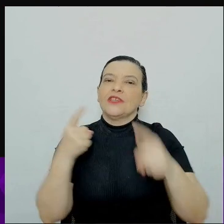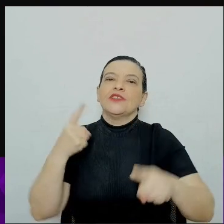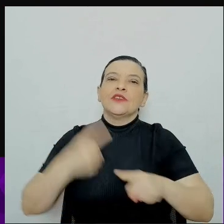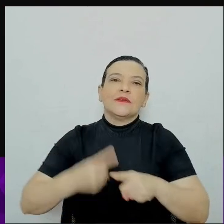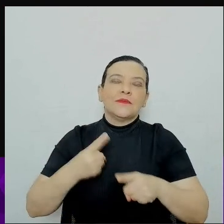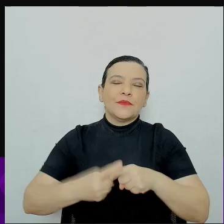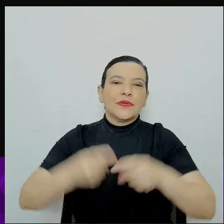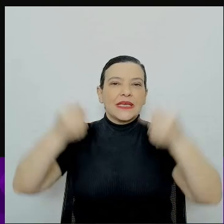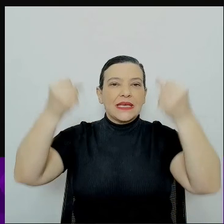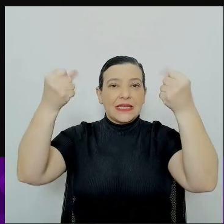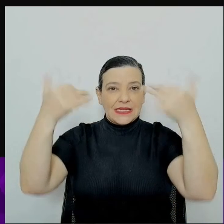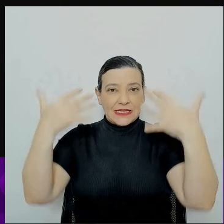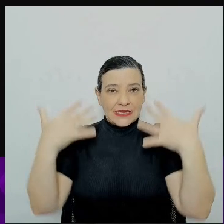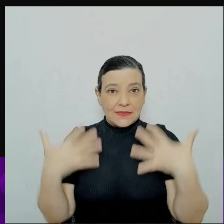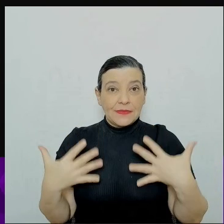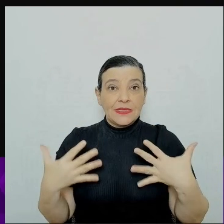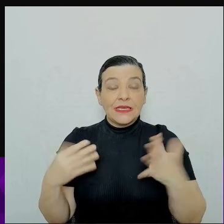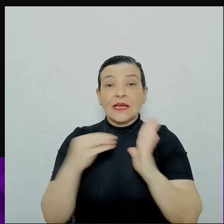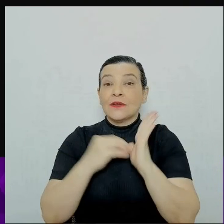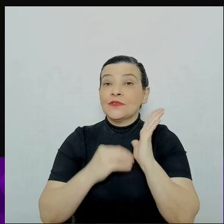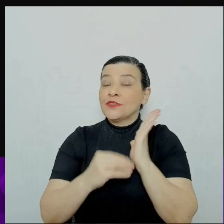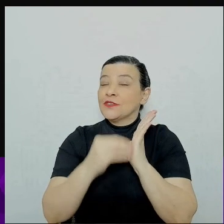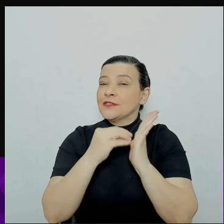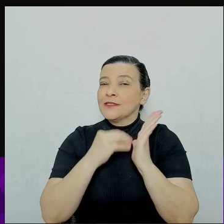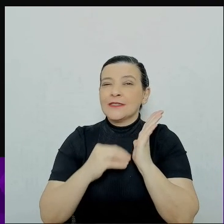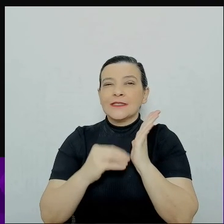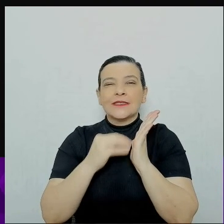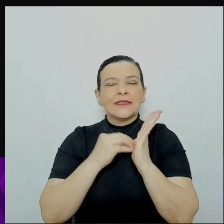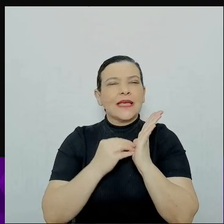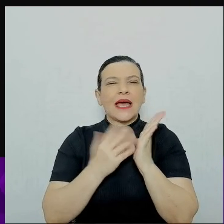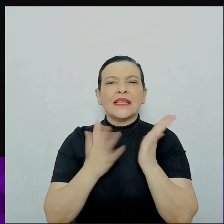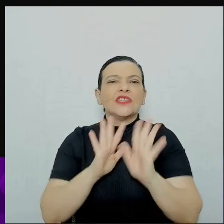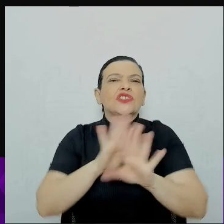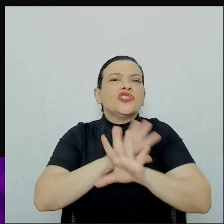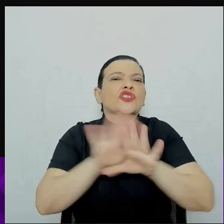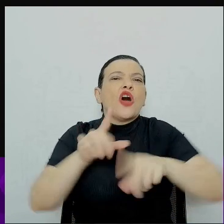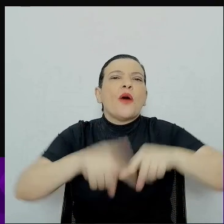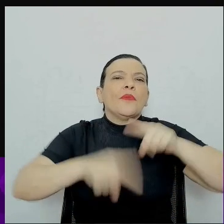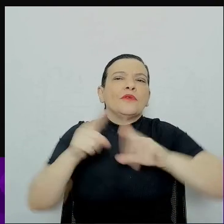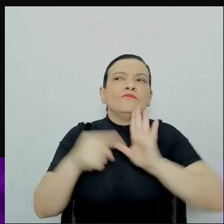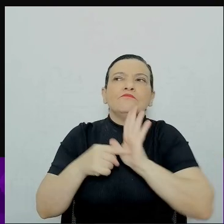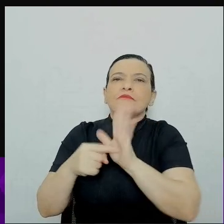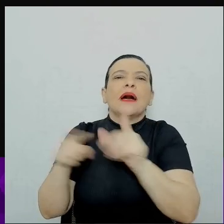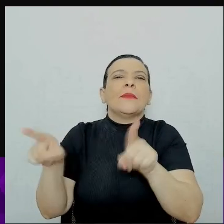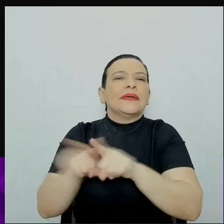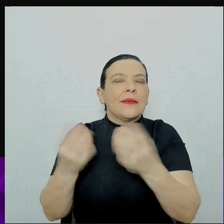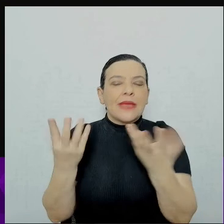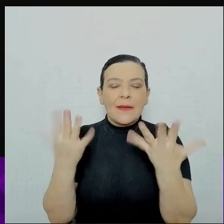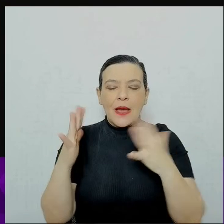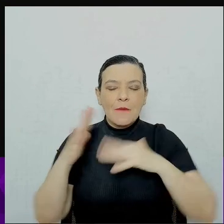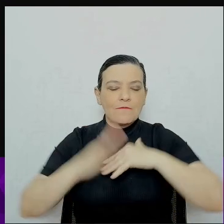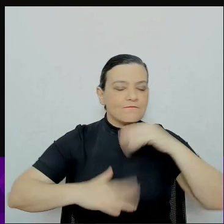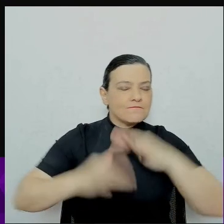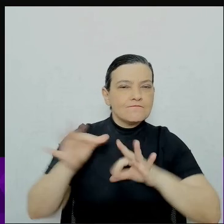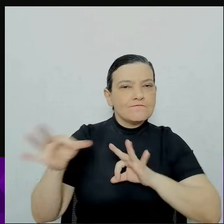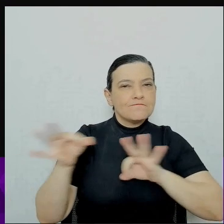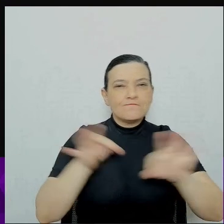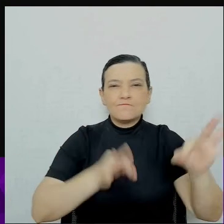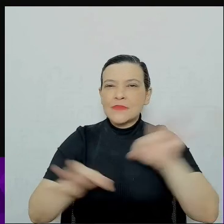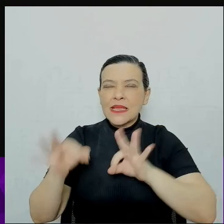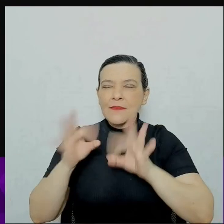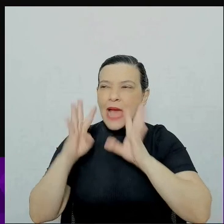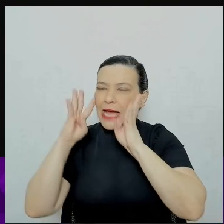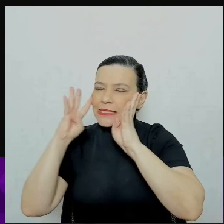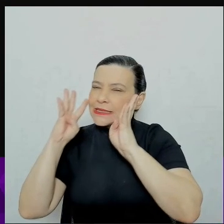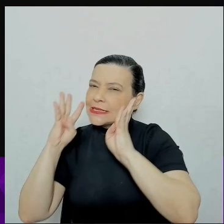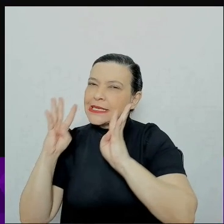sobre o design como um todo, né, que vai muito além de forma, é sobre como a gente faz as coisas, né, sobre função, porquê de